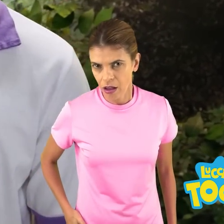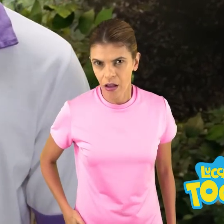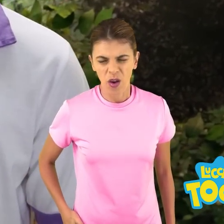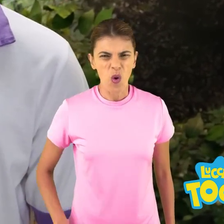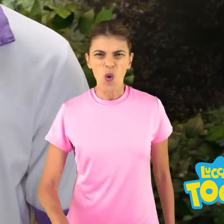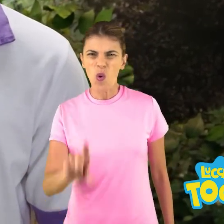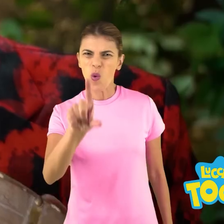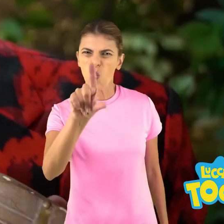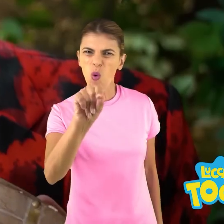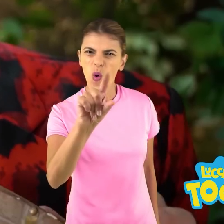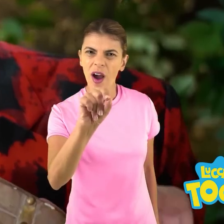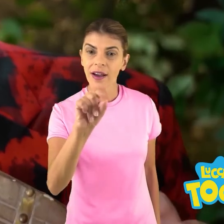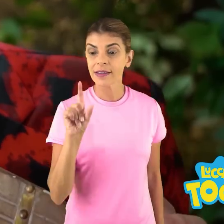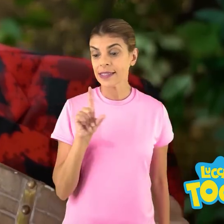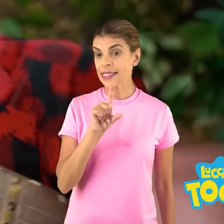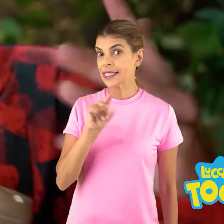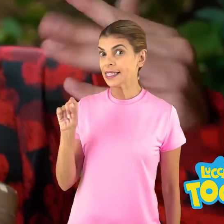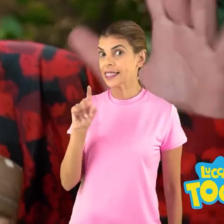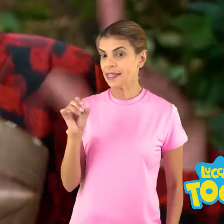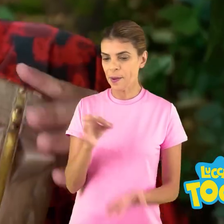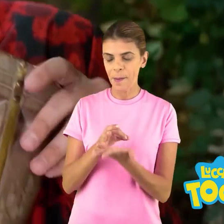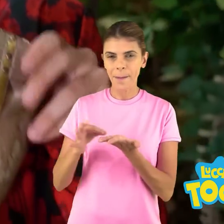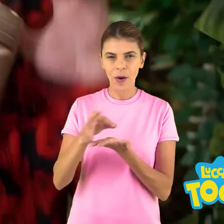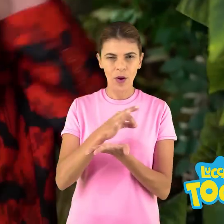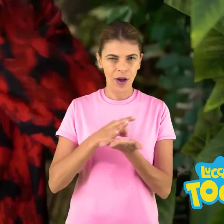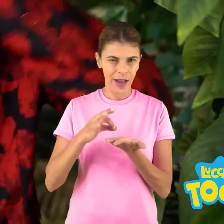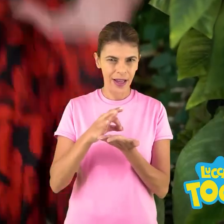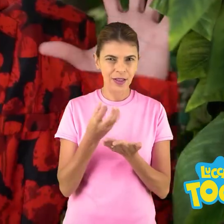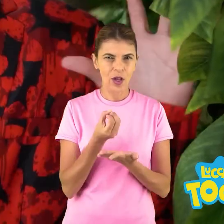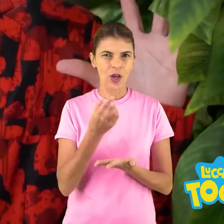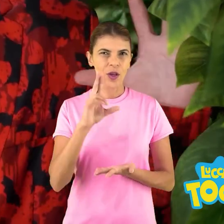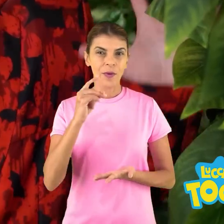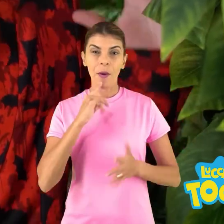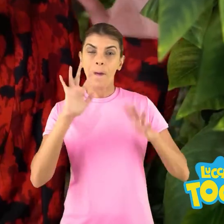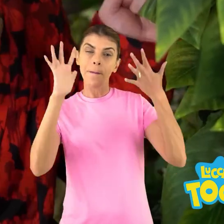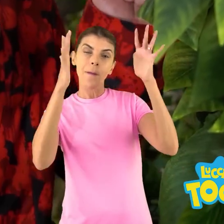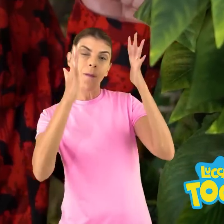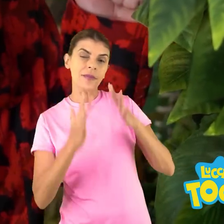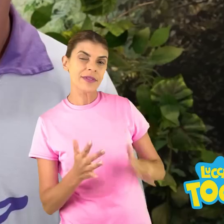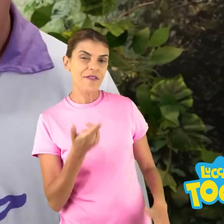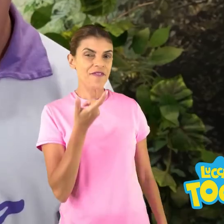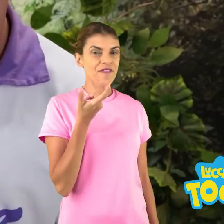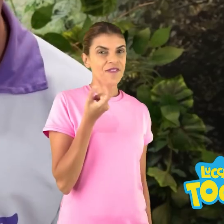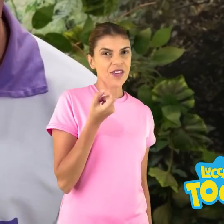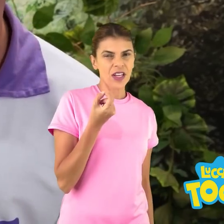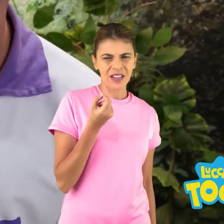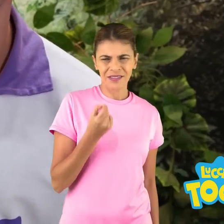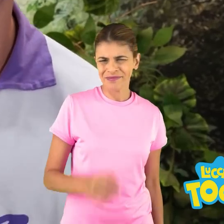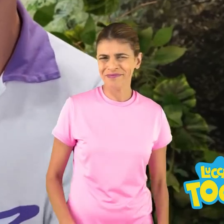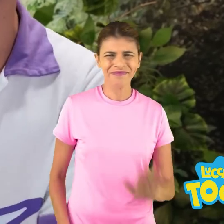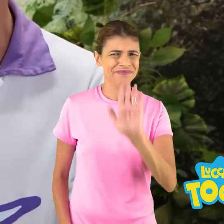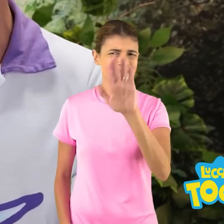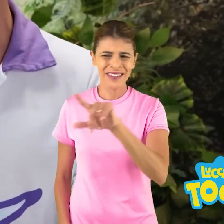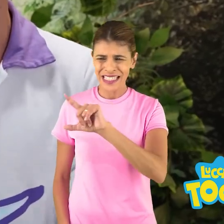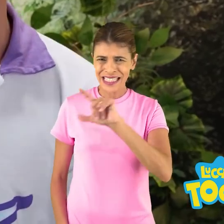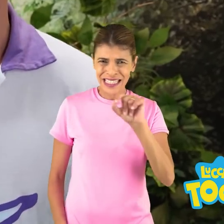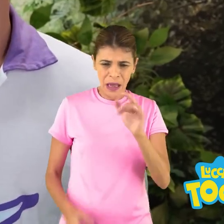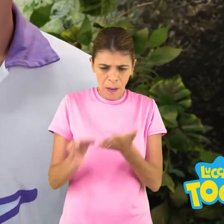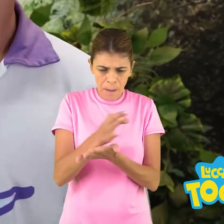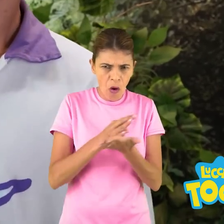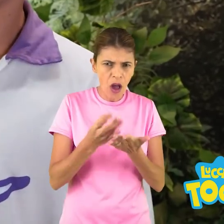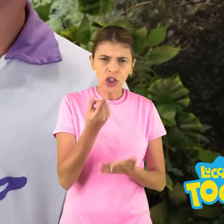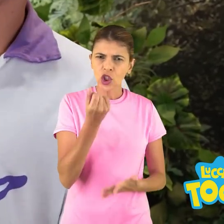quê? 100 moedas de ouro. Vem que tá barato. Promoção relâmpago. 100 moedas de ouro é muito